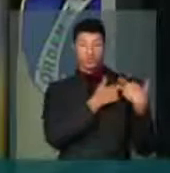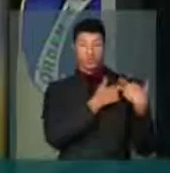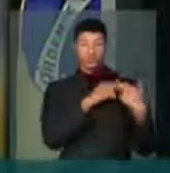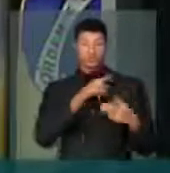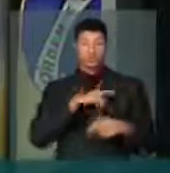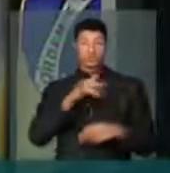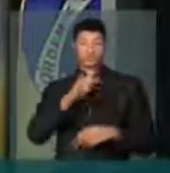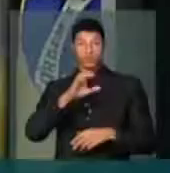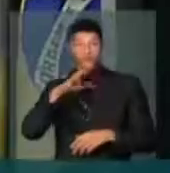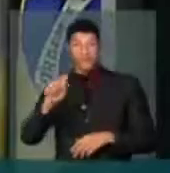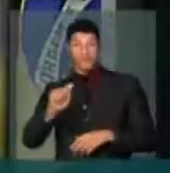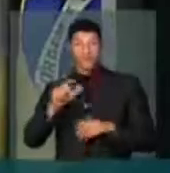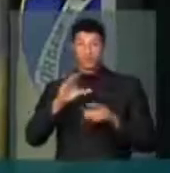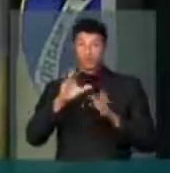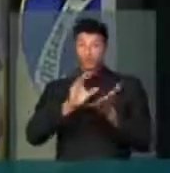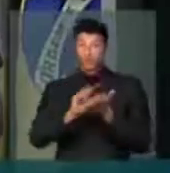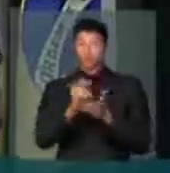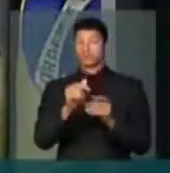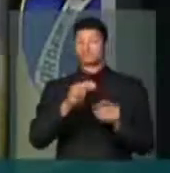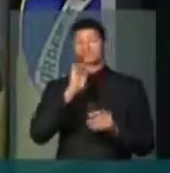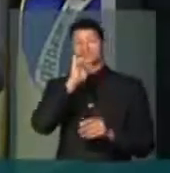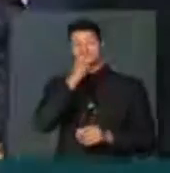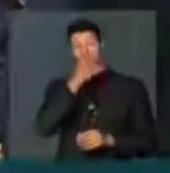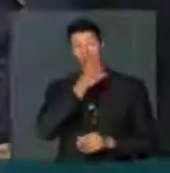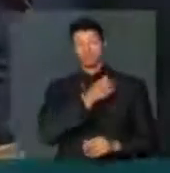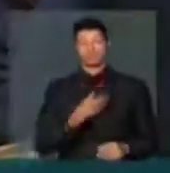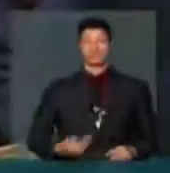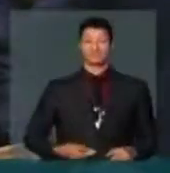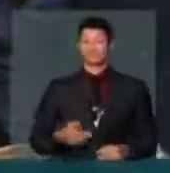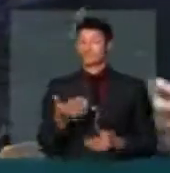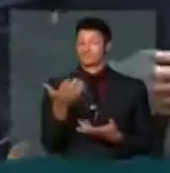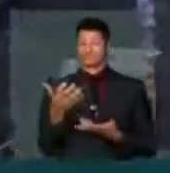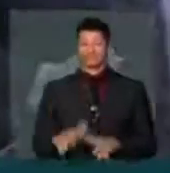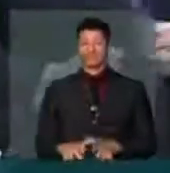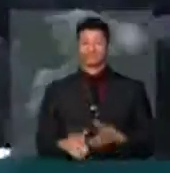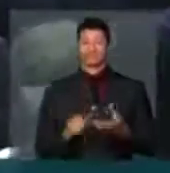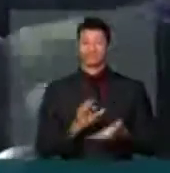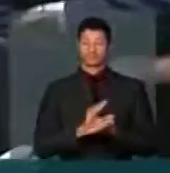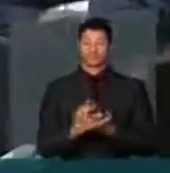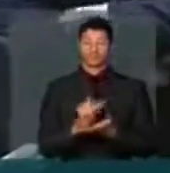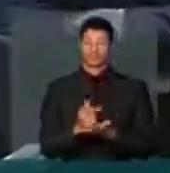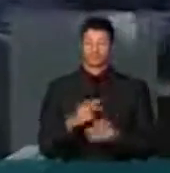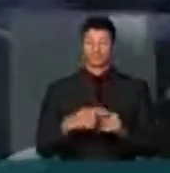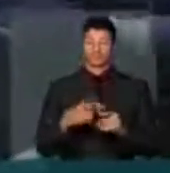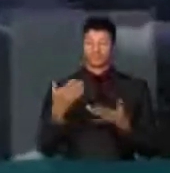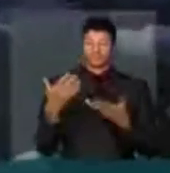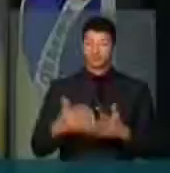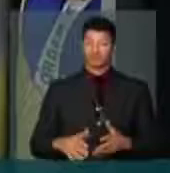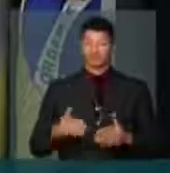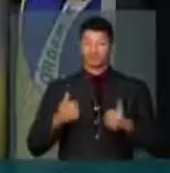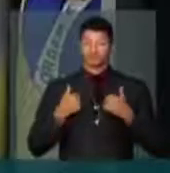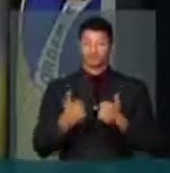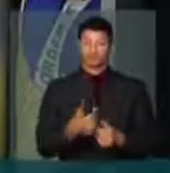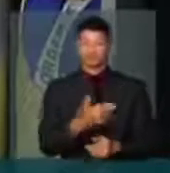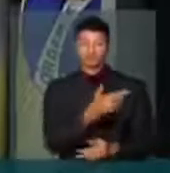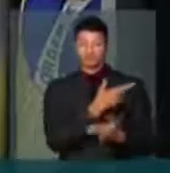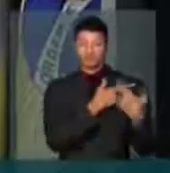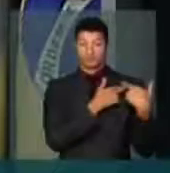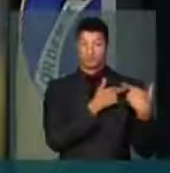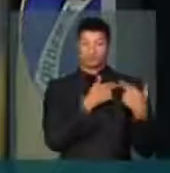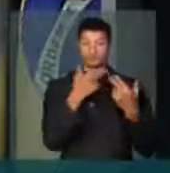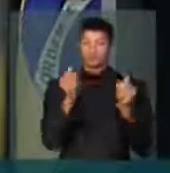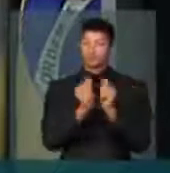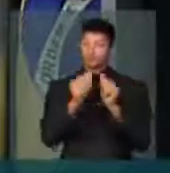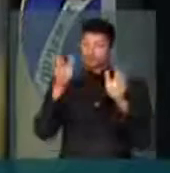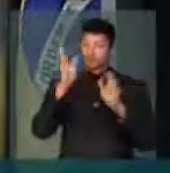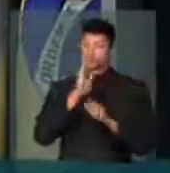ter uma peça orçamentária. Infelizmente, o governo que aí está não queria orçamento, porque não quer assumir as suas responsabilidades com o